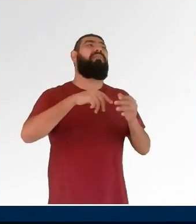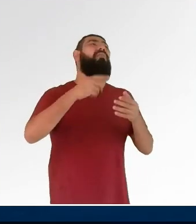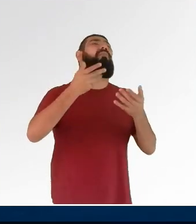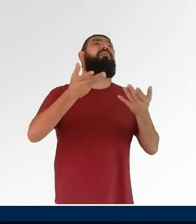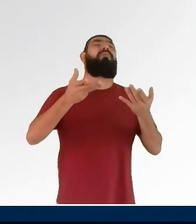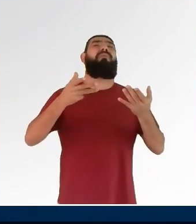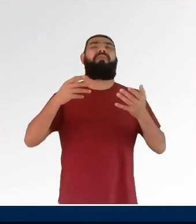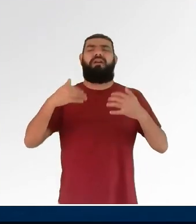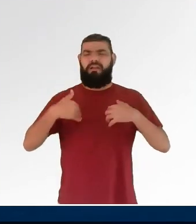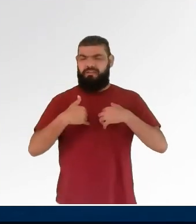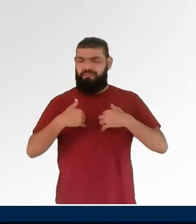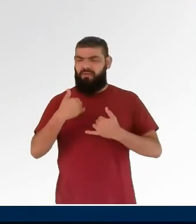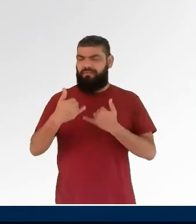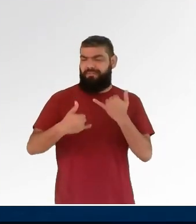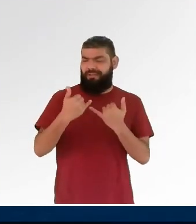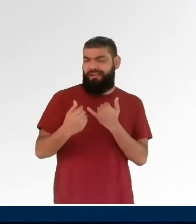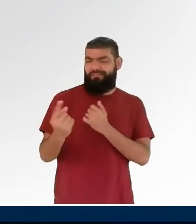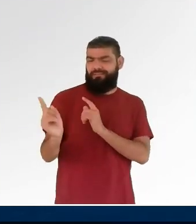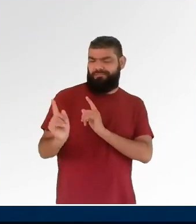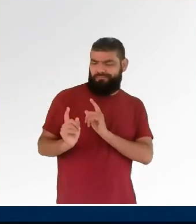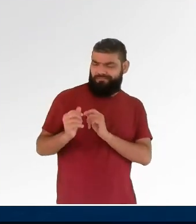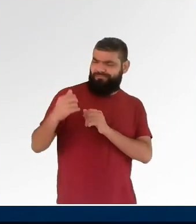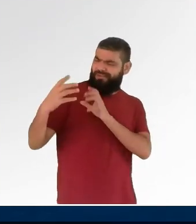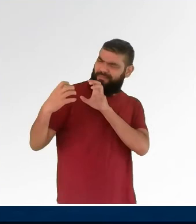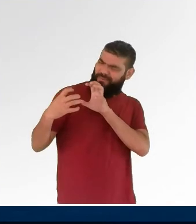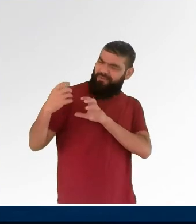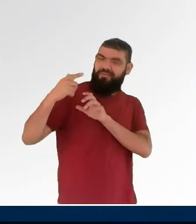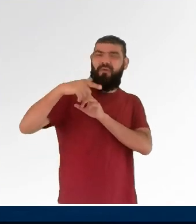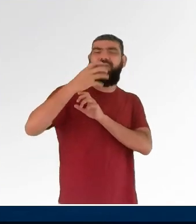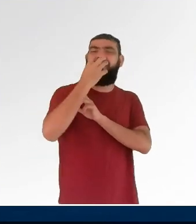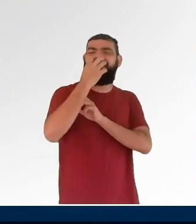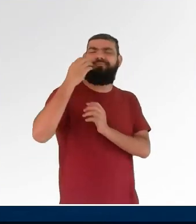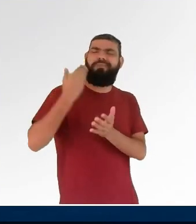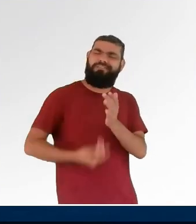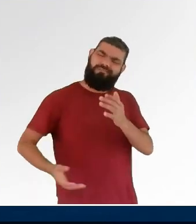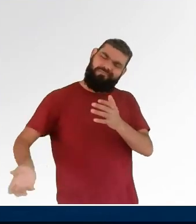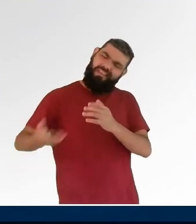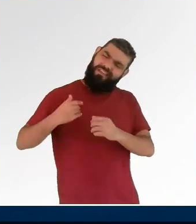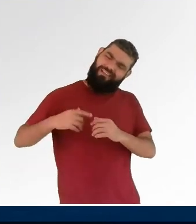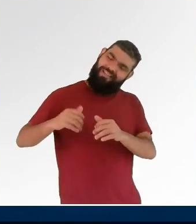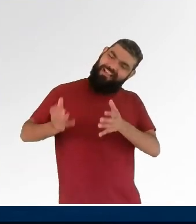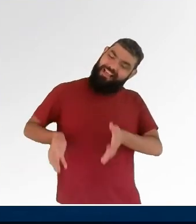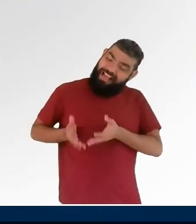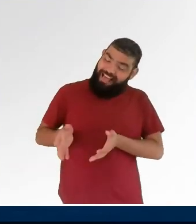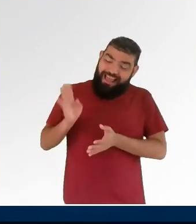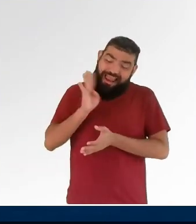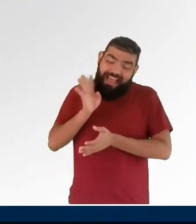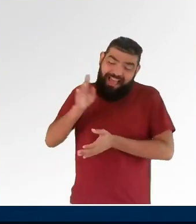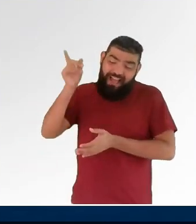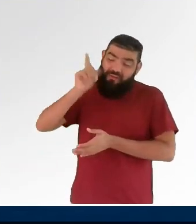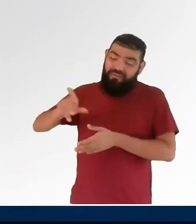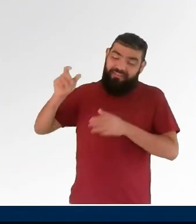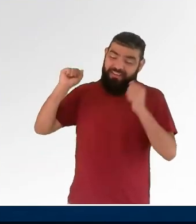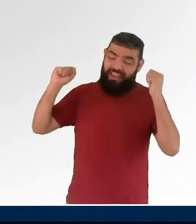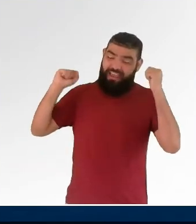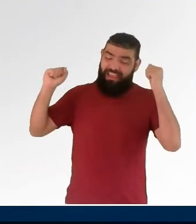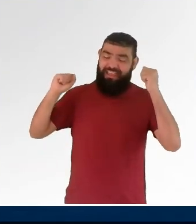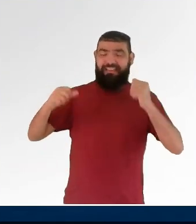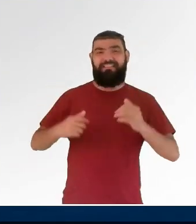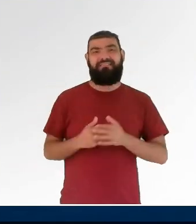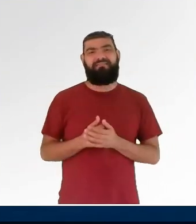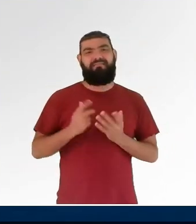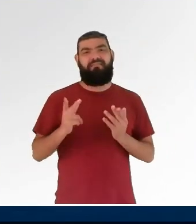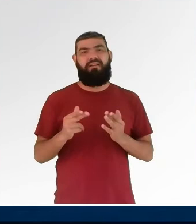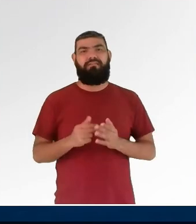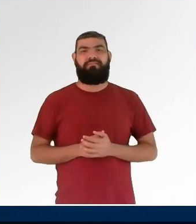casa com você, brigava com outros cachorros, perdia e você ainda animava o animalzinho. Parabéns, pretinho, você venceu.